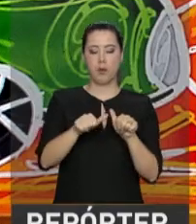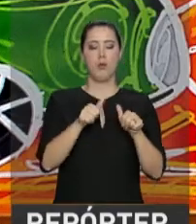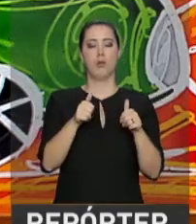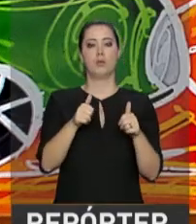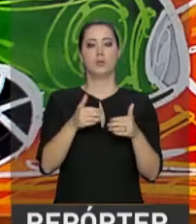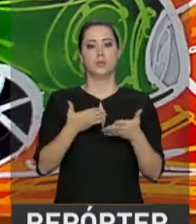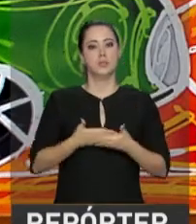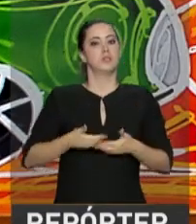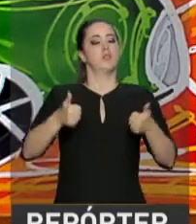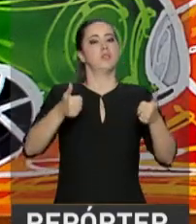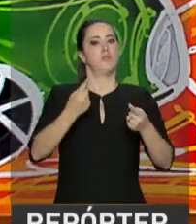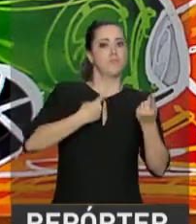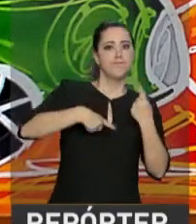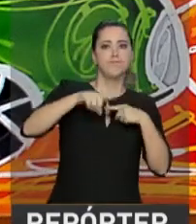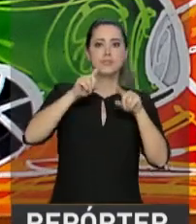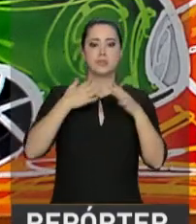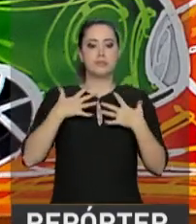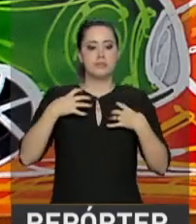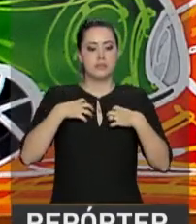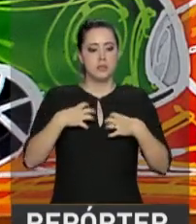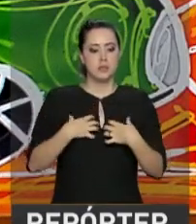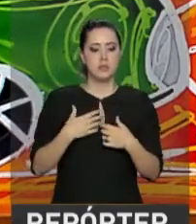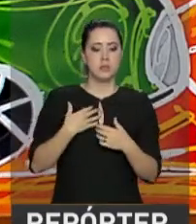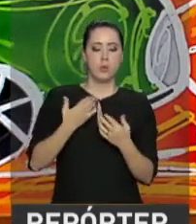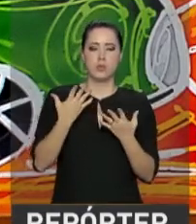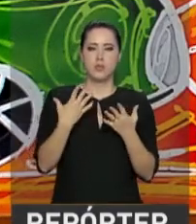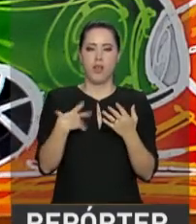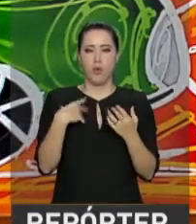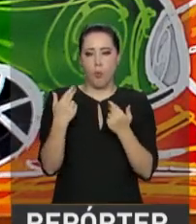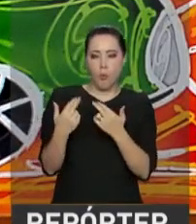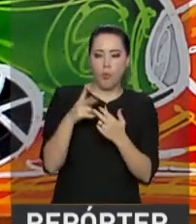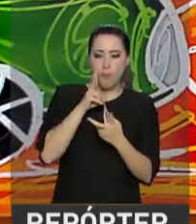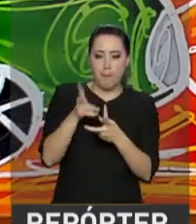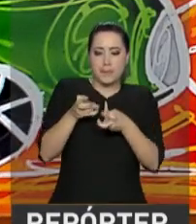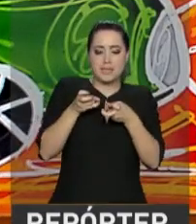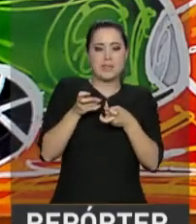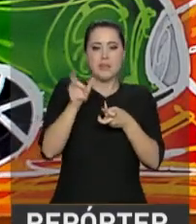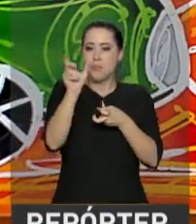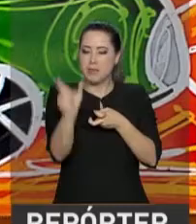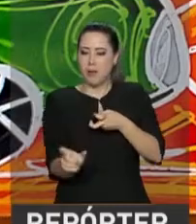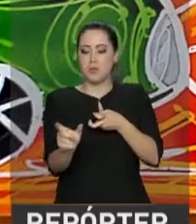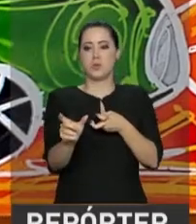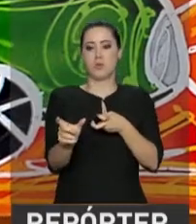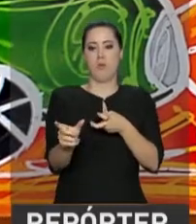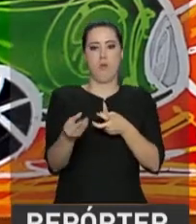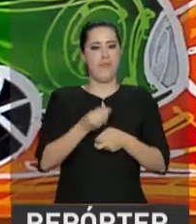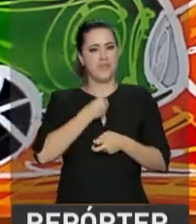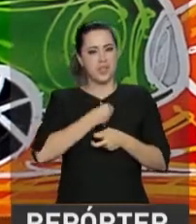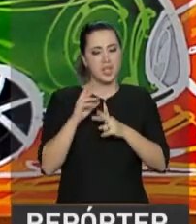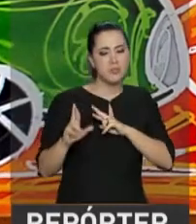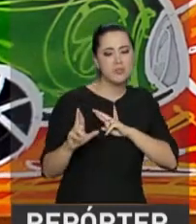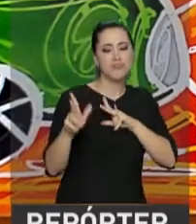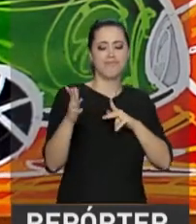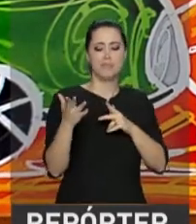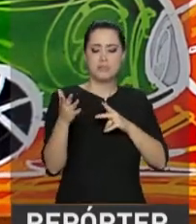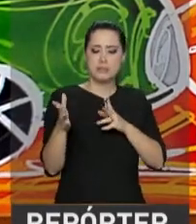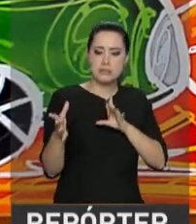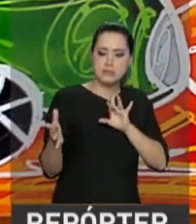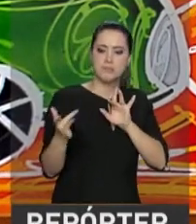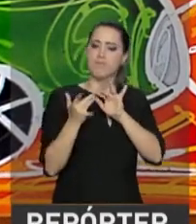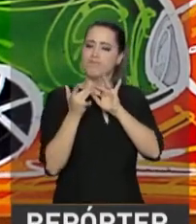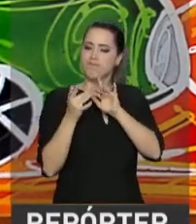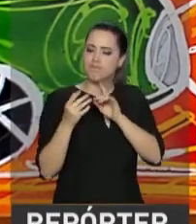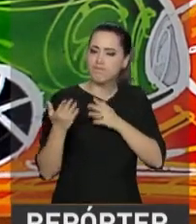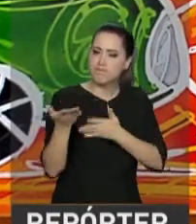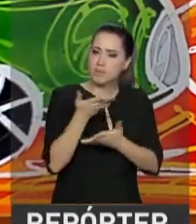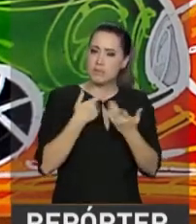você consegue se colocar mais no lugar das outras pessoas é você é começa a